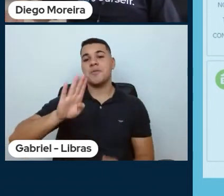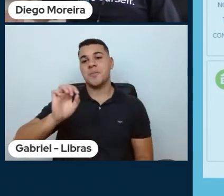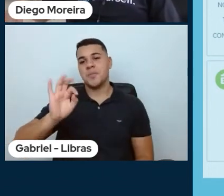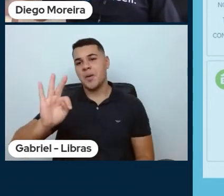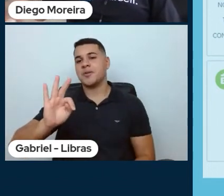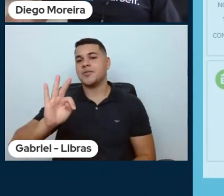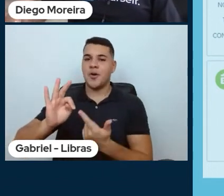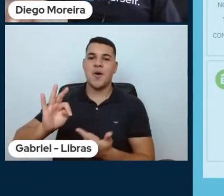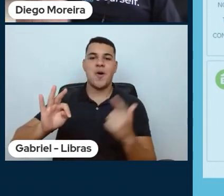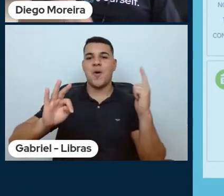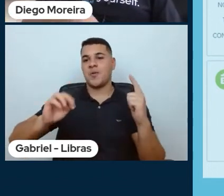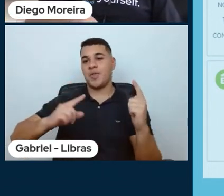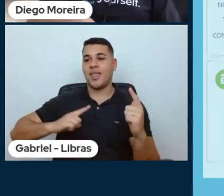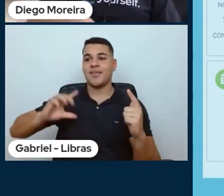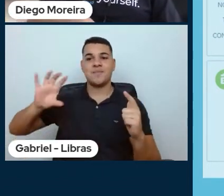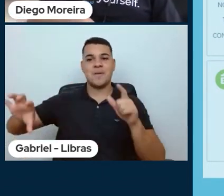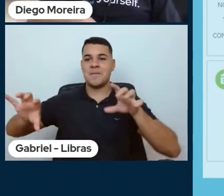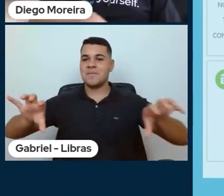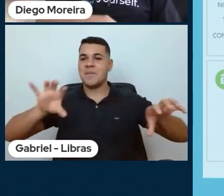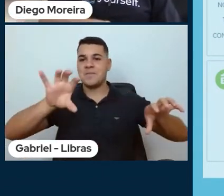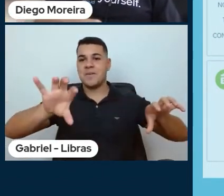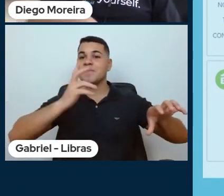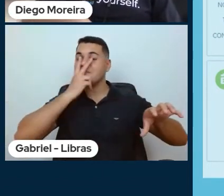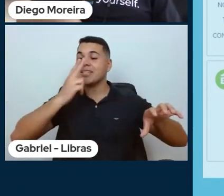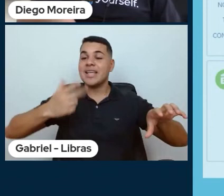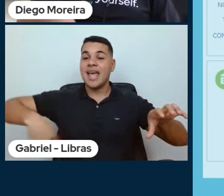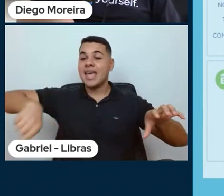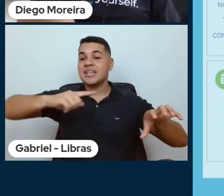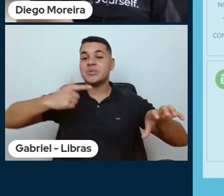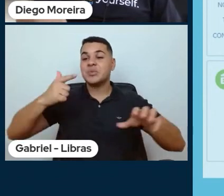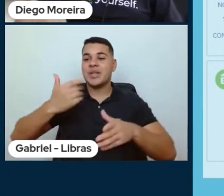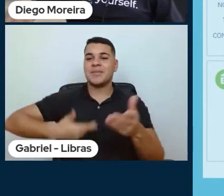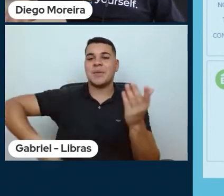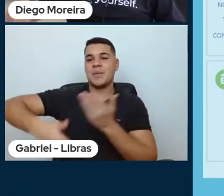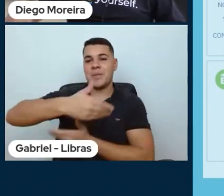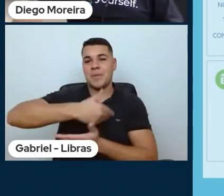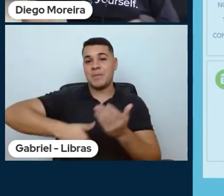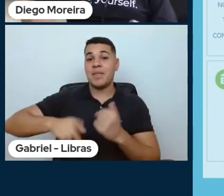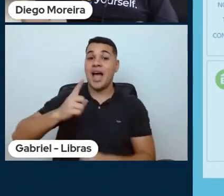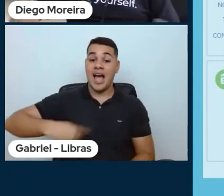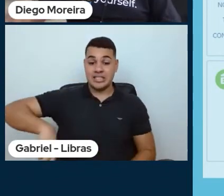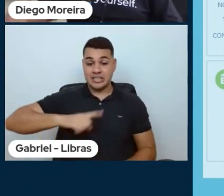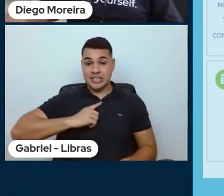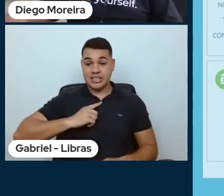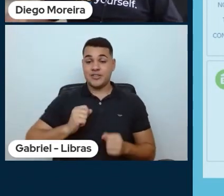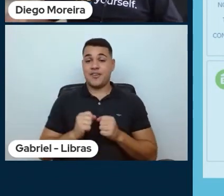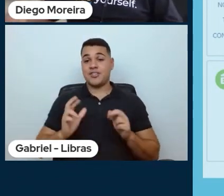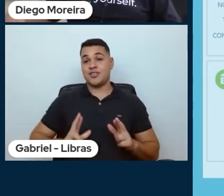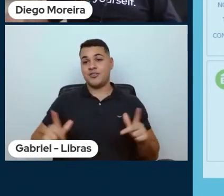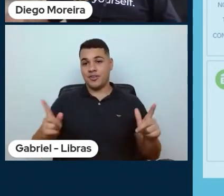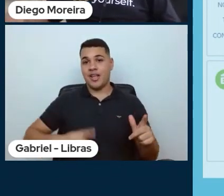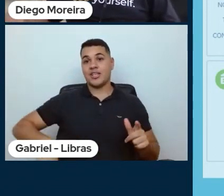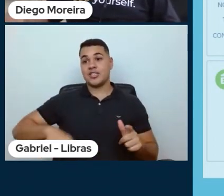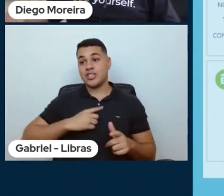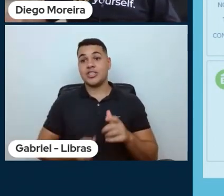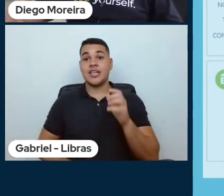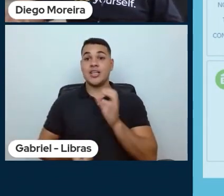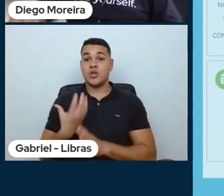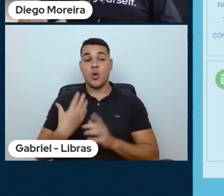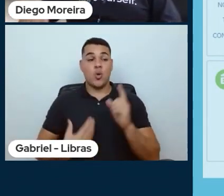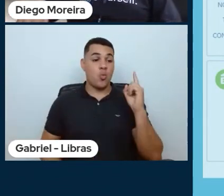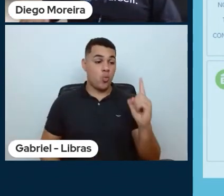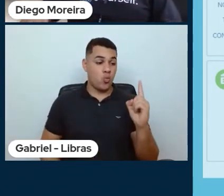marketing. Uma não fala com a outra. E o que a gente fez foi desenvolver uma que é interligada à outra. O que quer dizer isso na